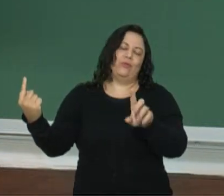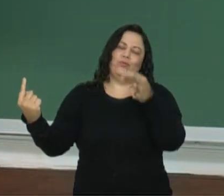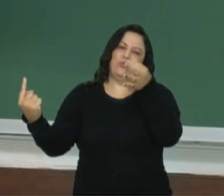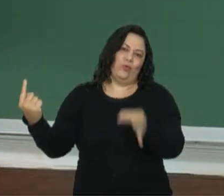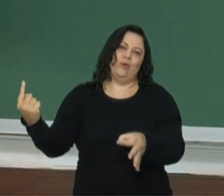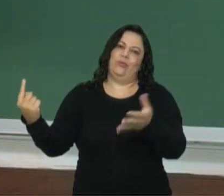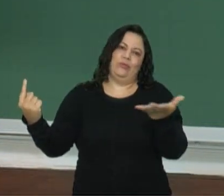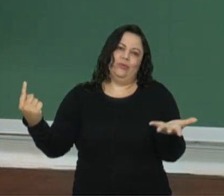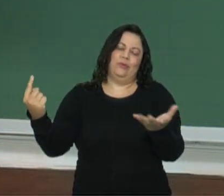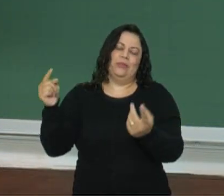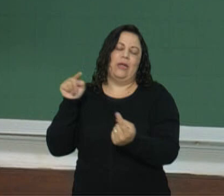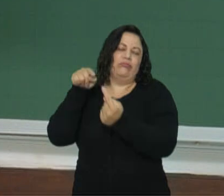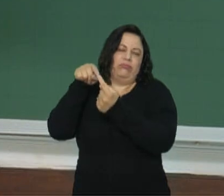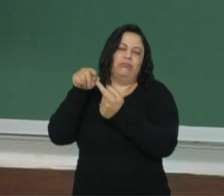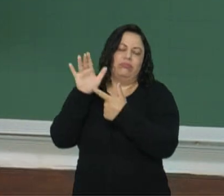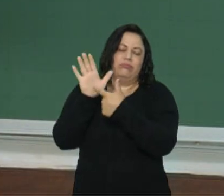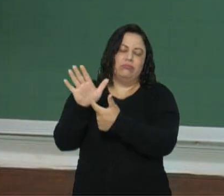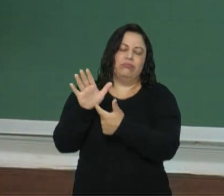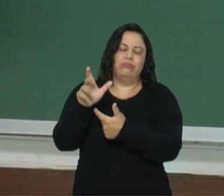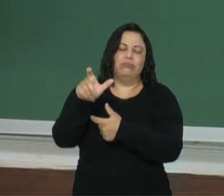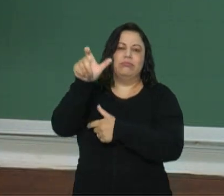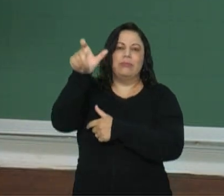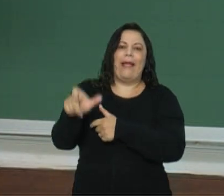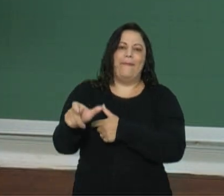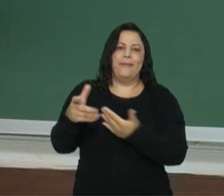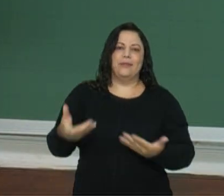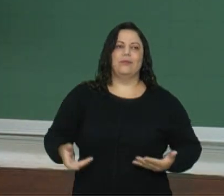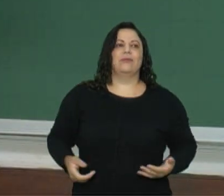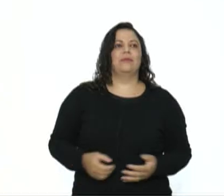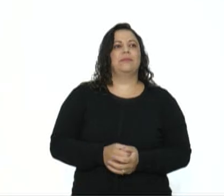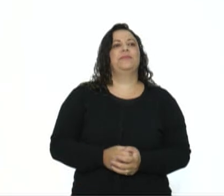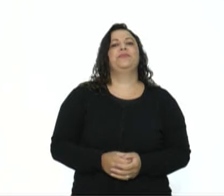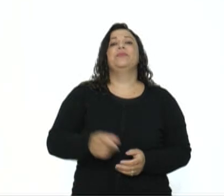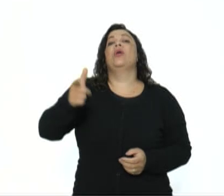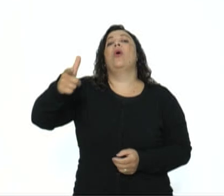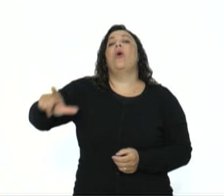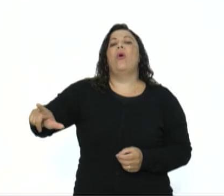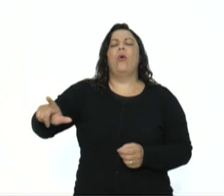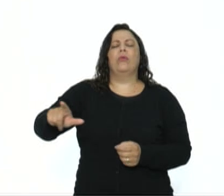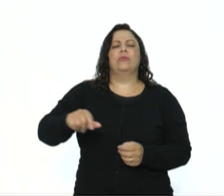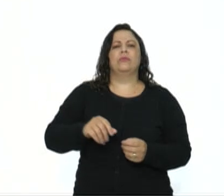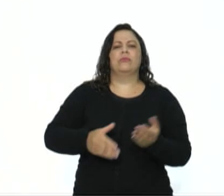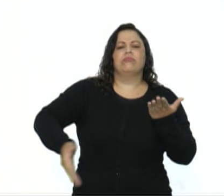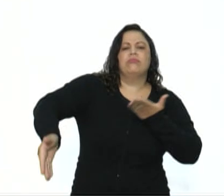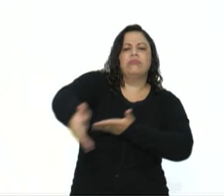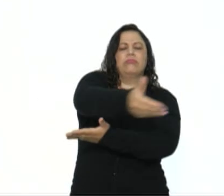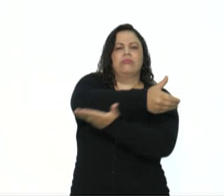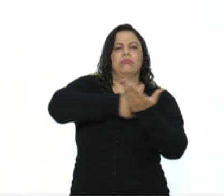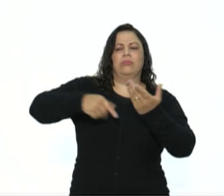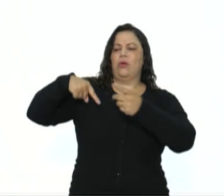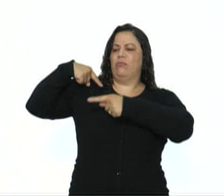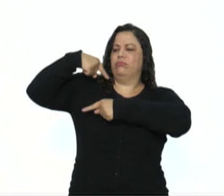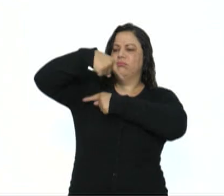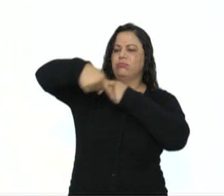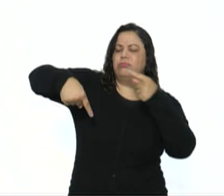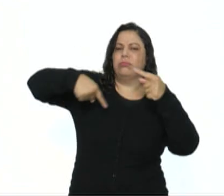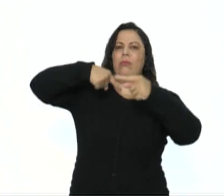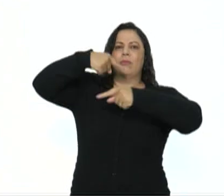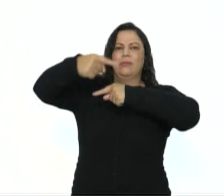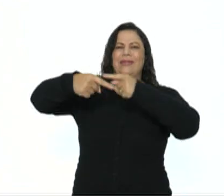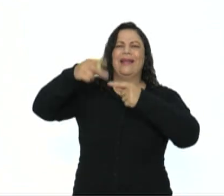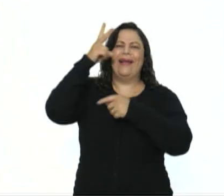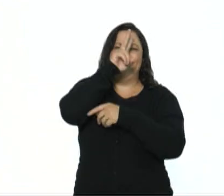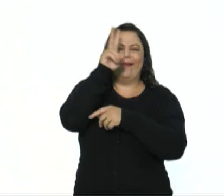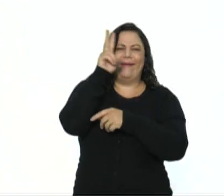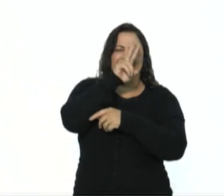a identificar essa pessoa. Outra questão importante é o ciclo de reconhecimento do bem realizado e da gratuidade, que nós vimos lá